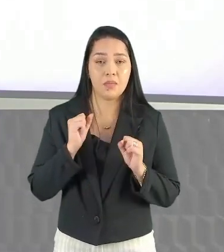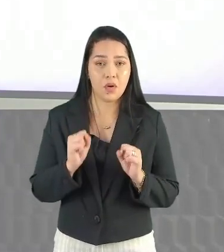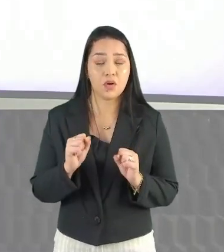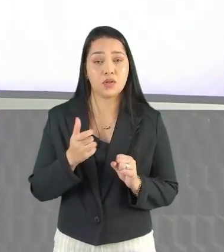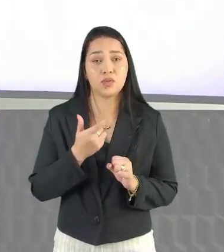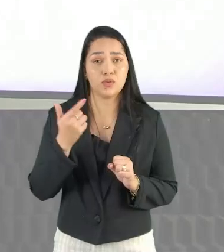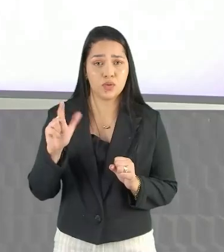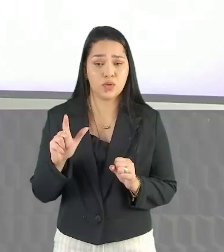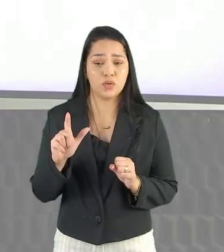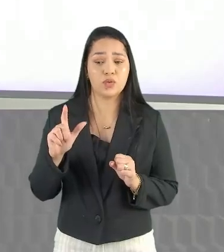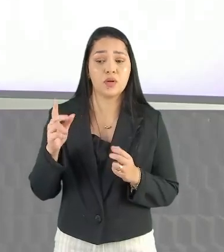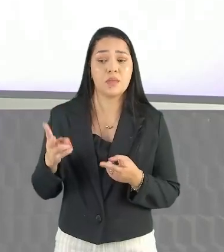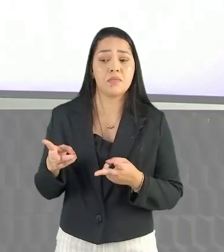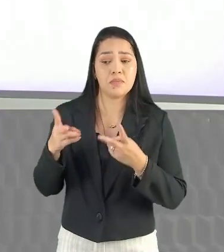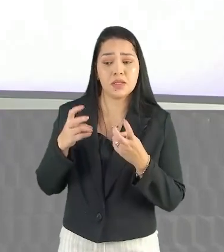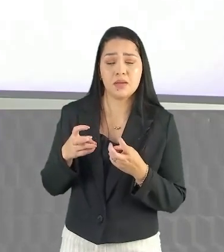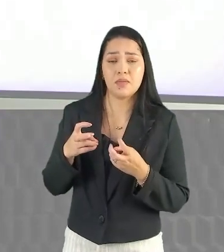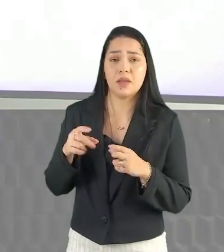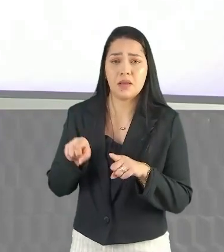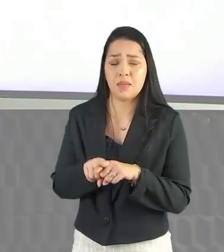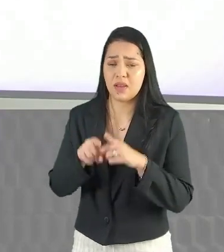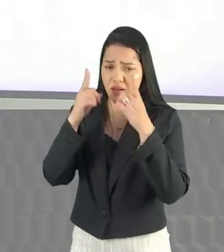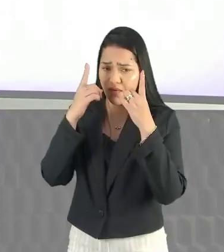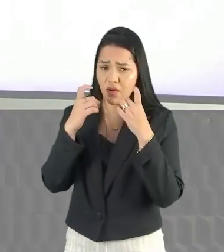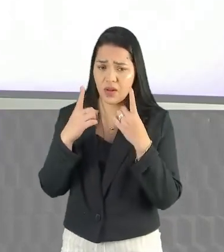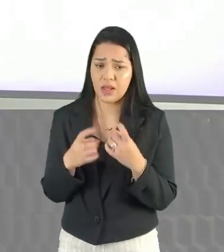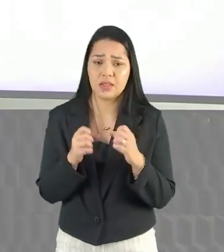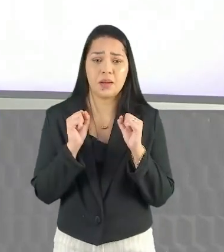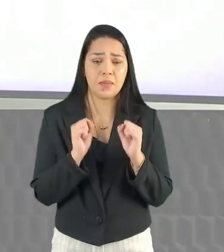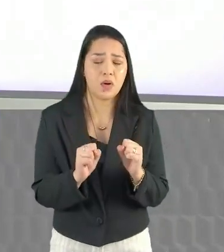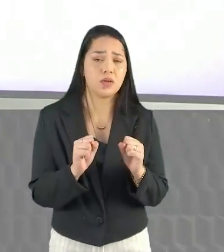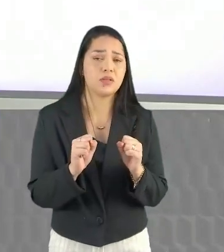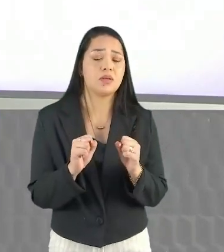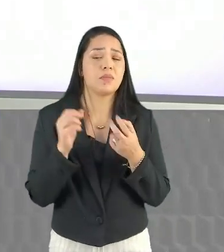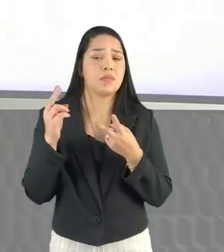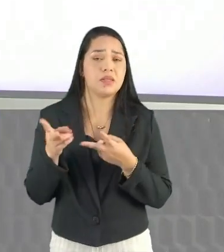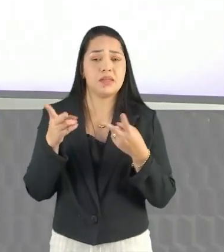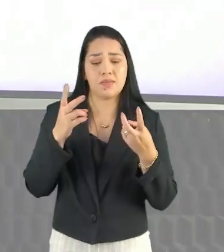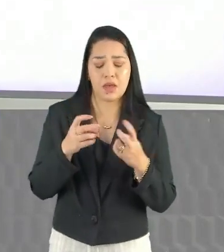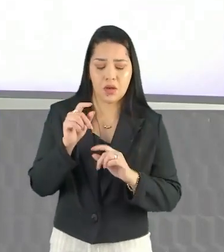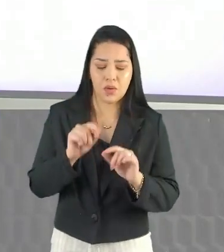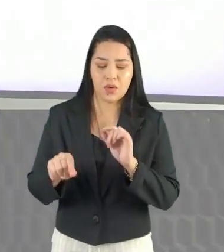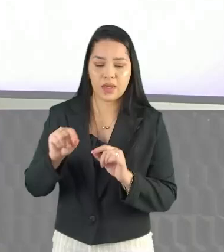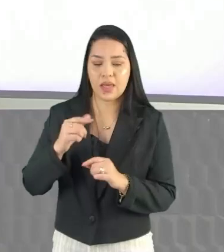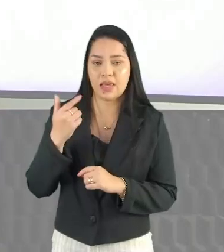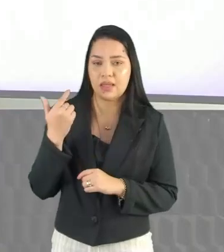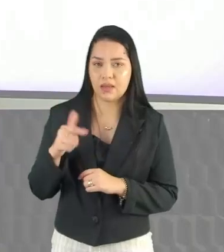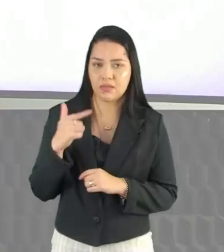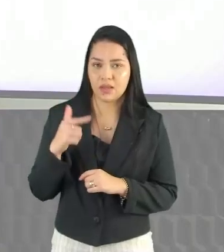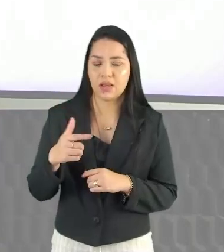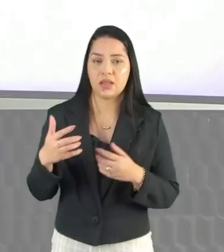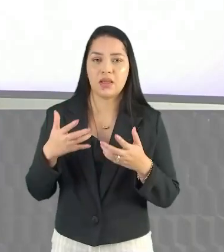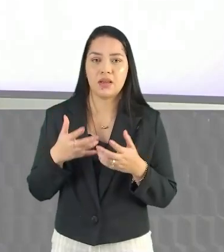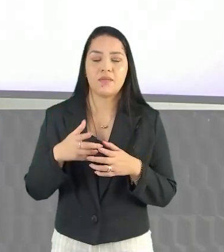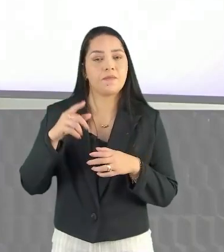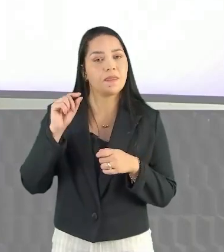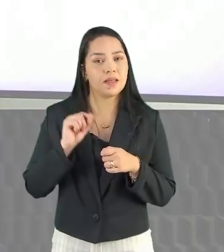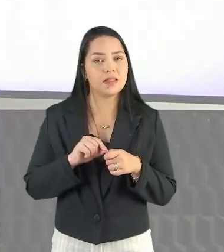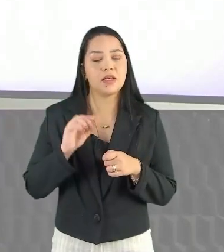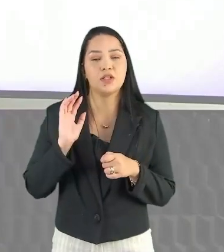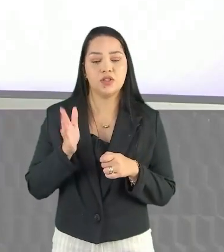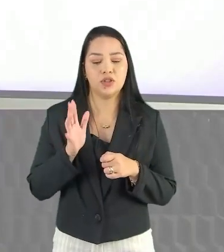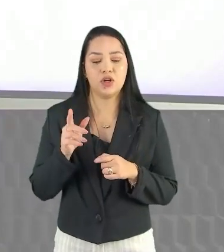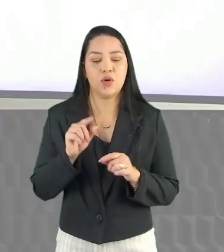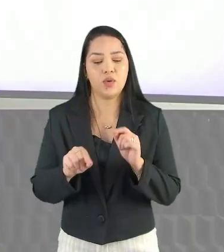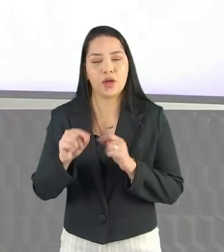outros pudessem perceber, o espetáculo da violência, né, para que os outros pudessem perceber, né, e não tentar fazer, né, se praticava